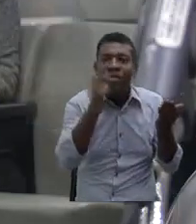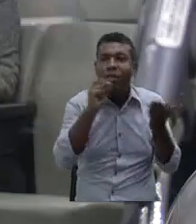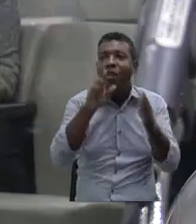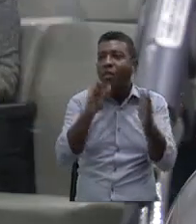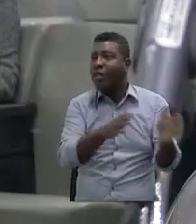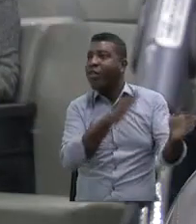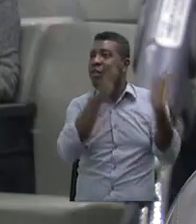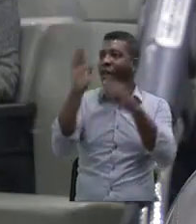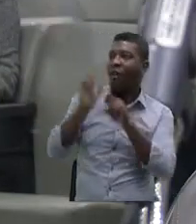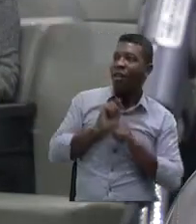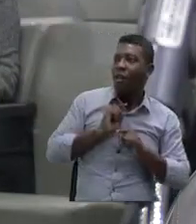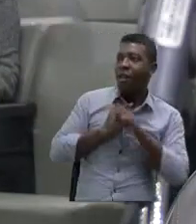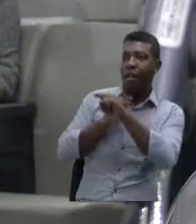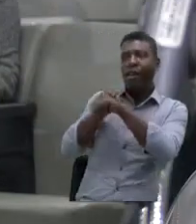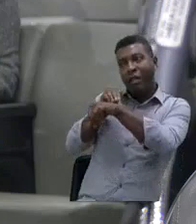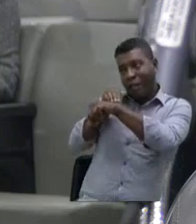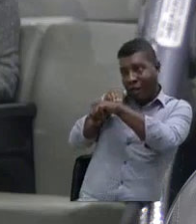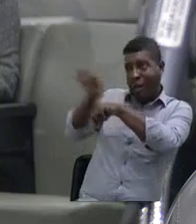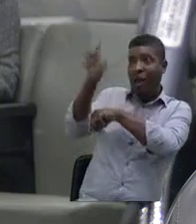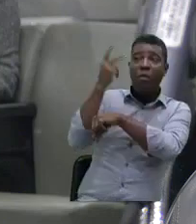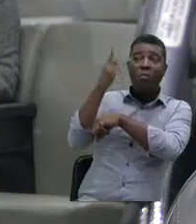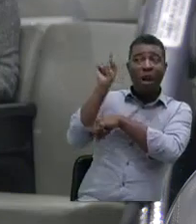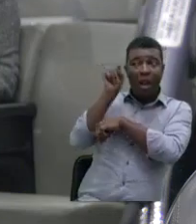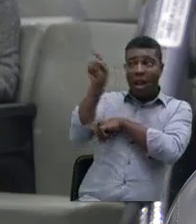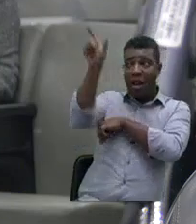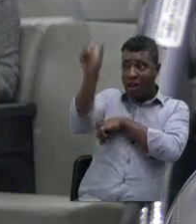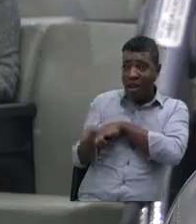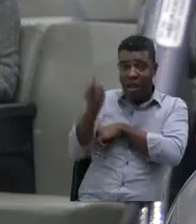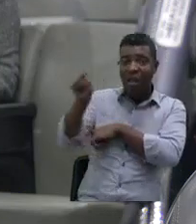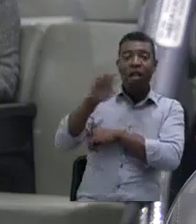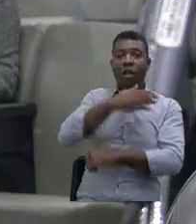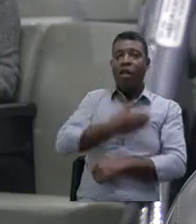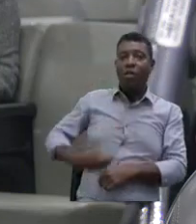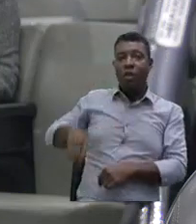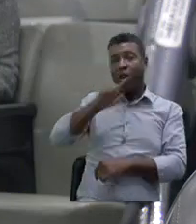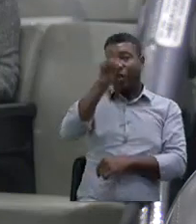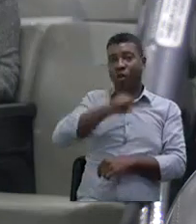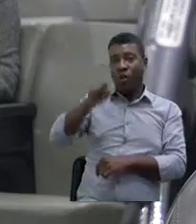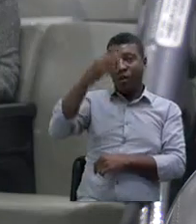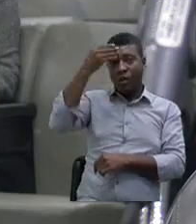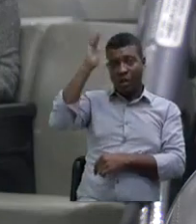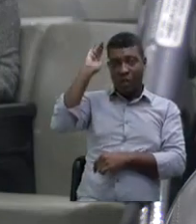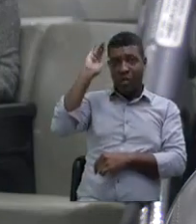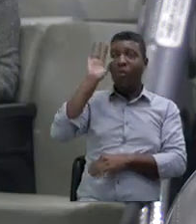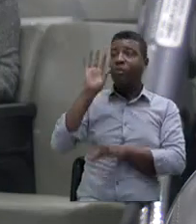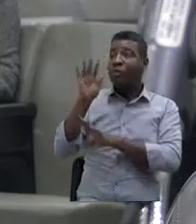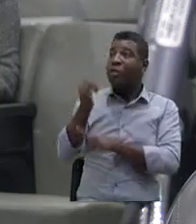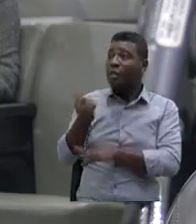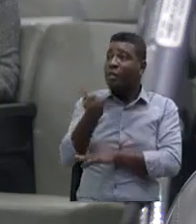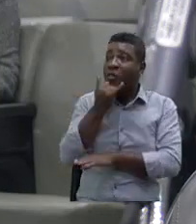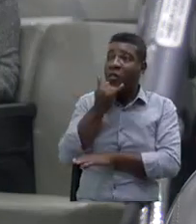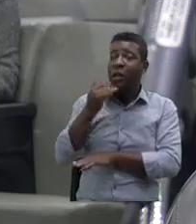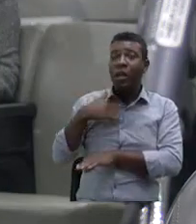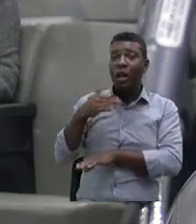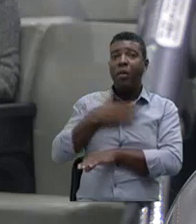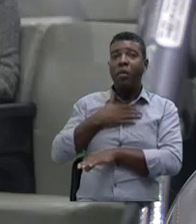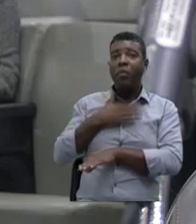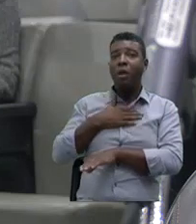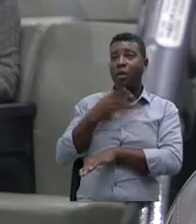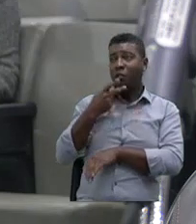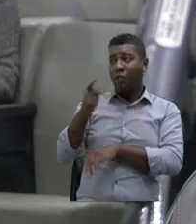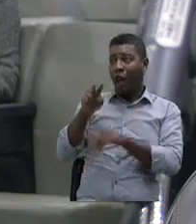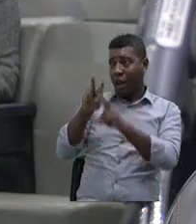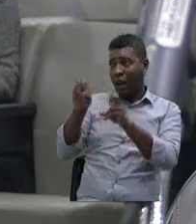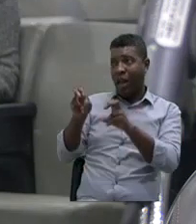das possibilidades do pouco que se avança. Então, desculpe se minha fala é um pouco diferente dos que me